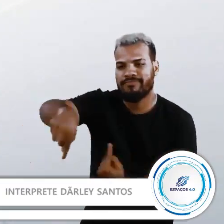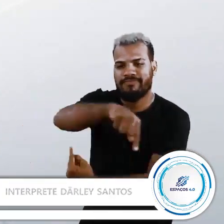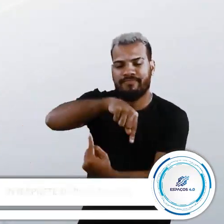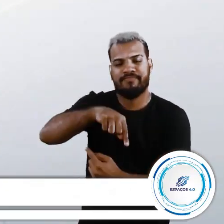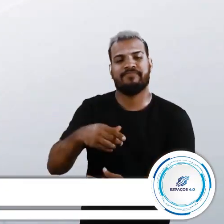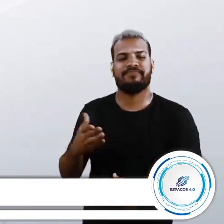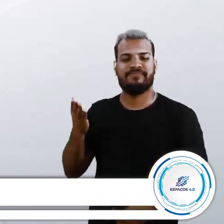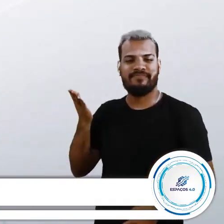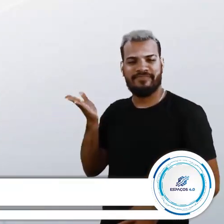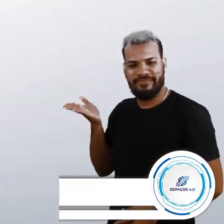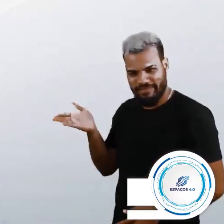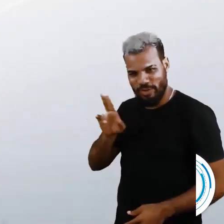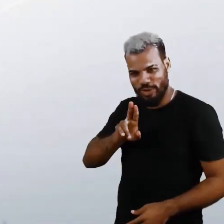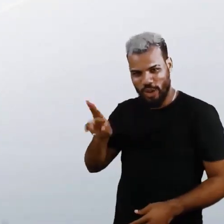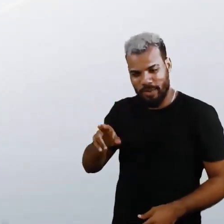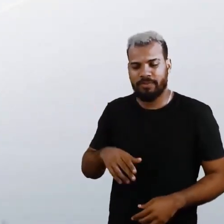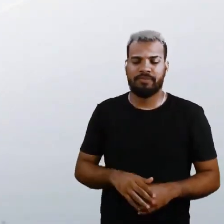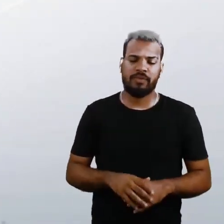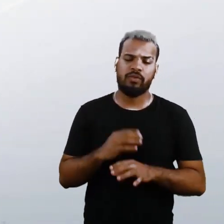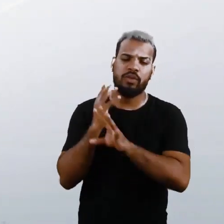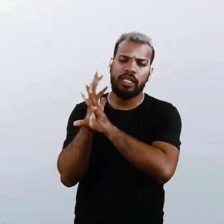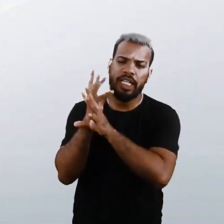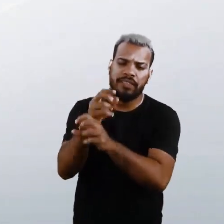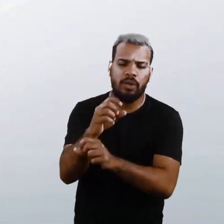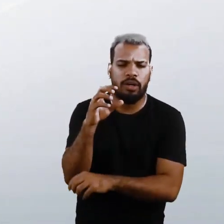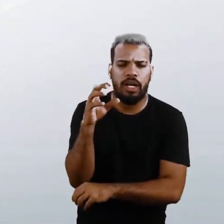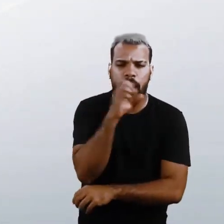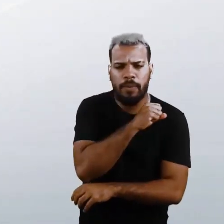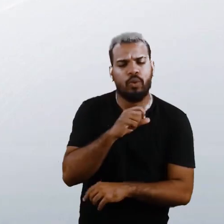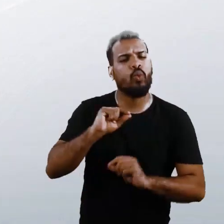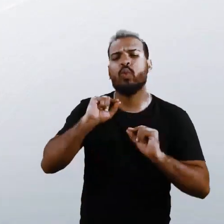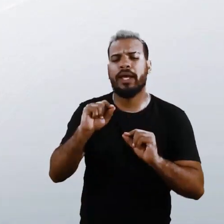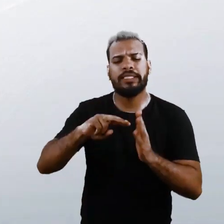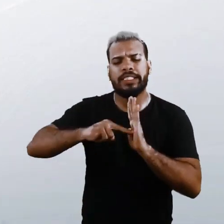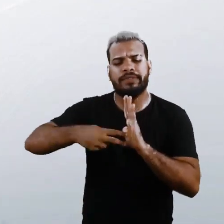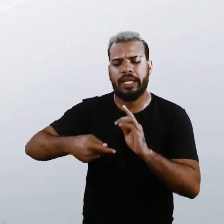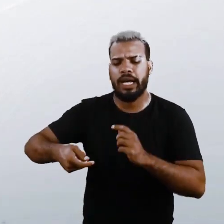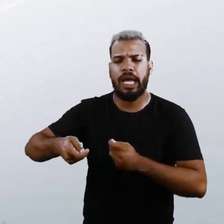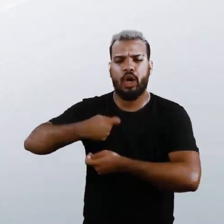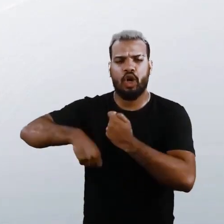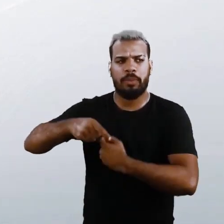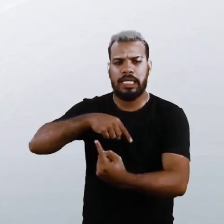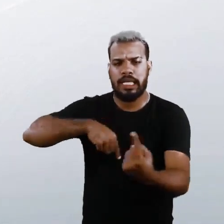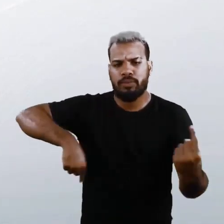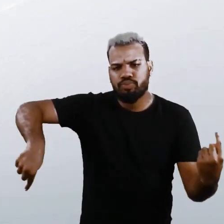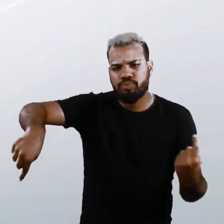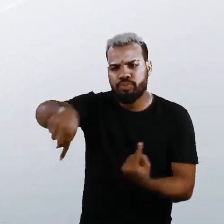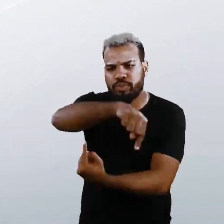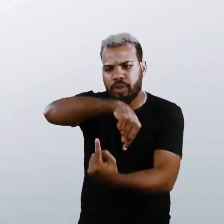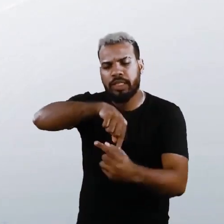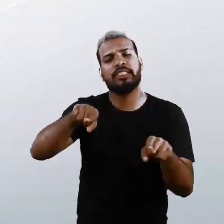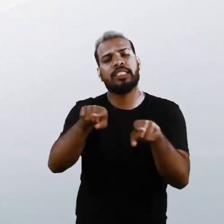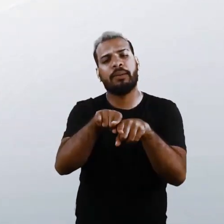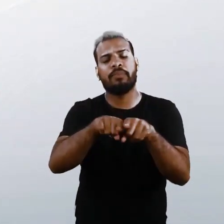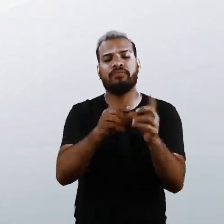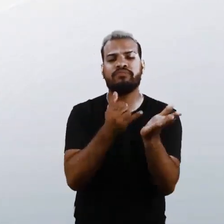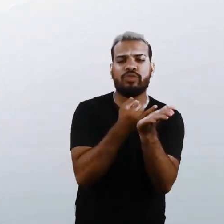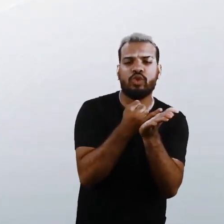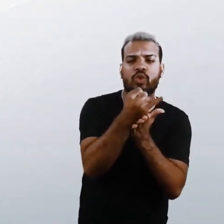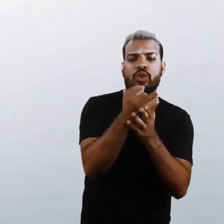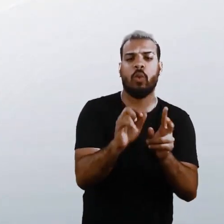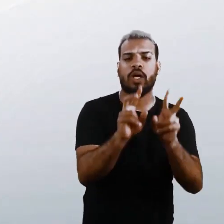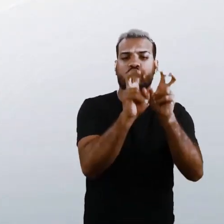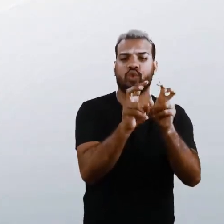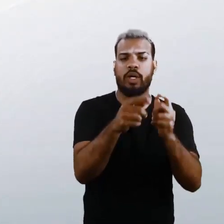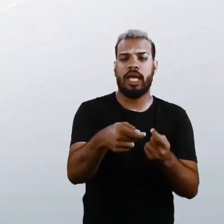sou o professor Sadi Seabra e hoje eu vou fazer uma revisão bem rápida do que foi essa economia circular e falar um pouquinho para introduzir o assunto